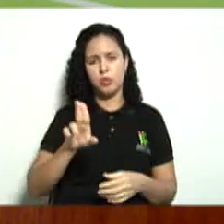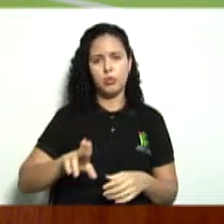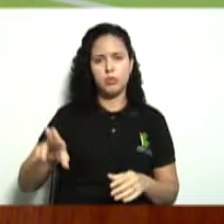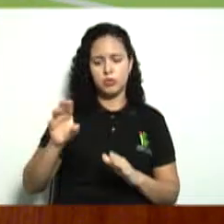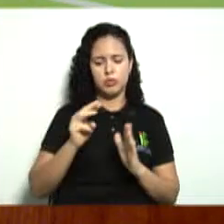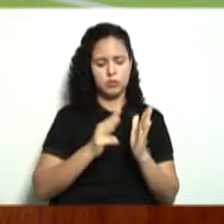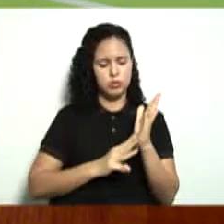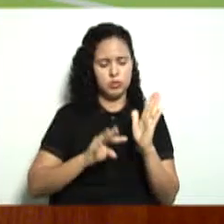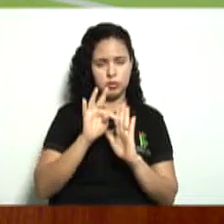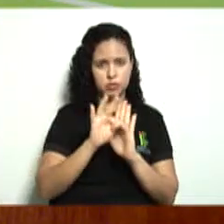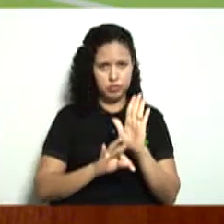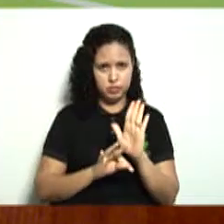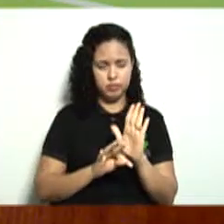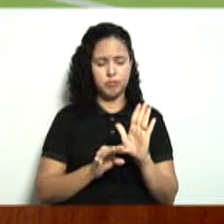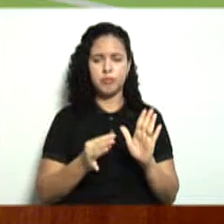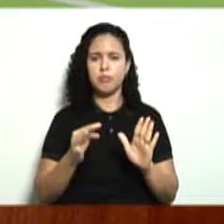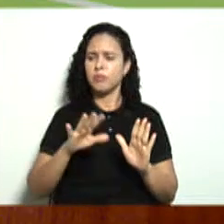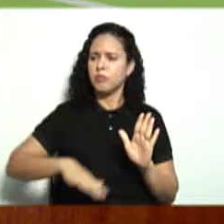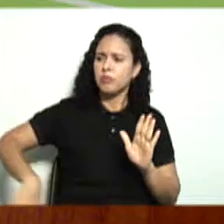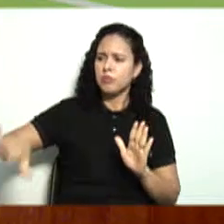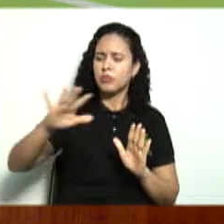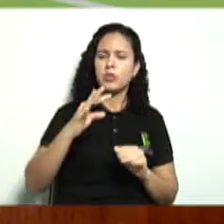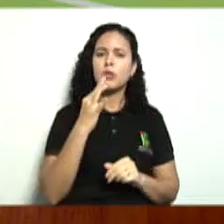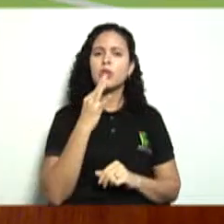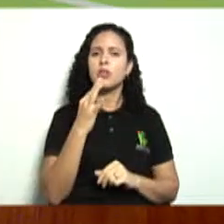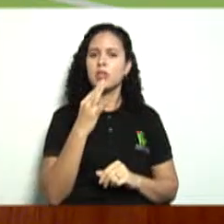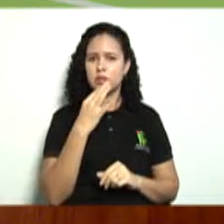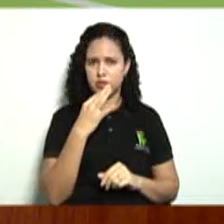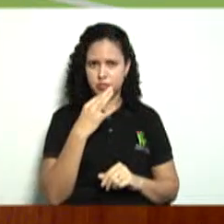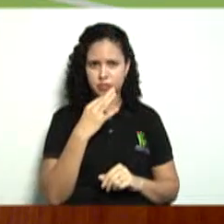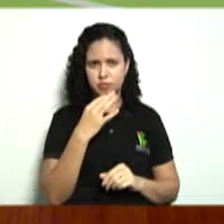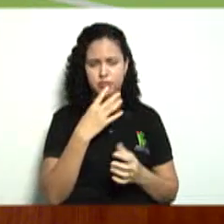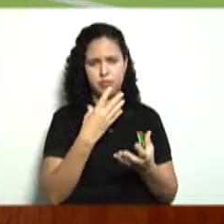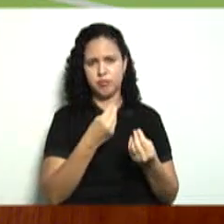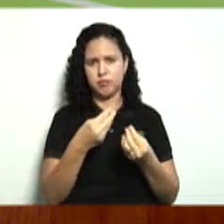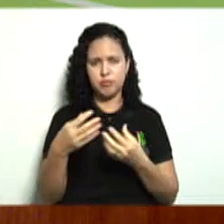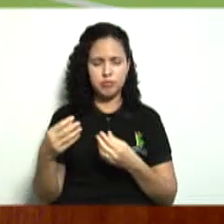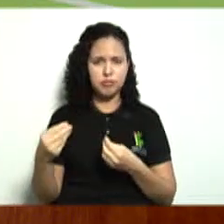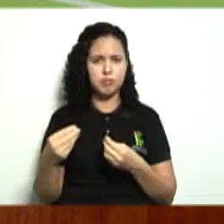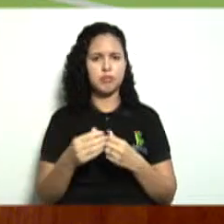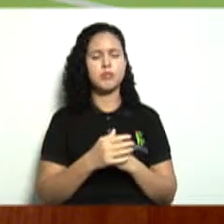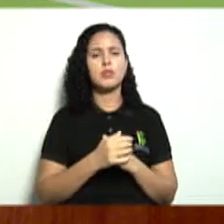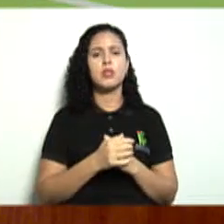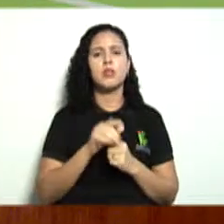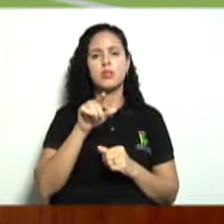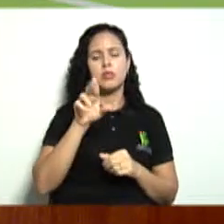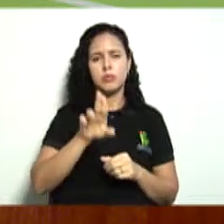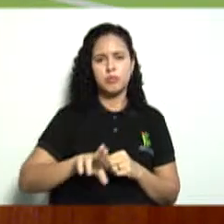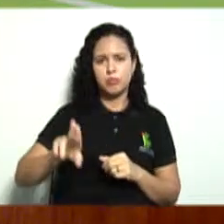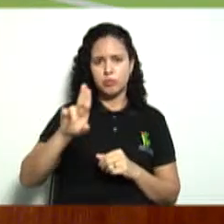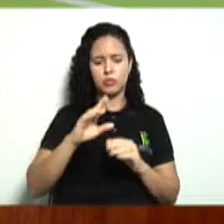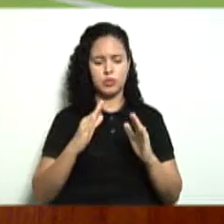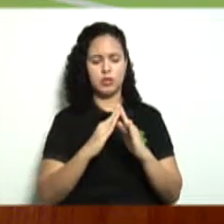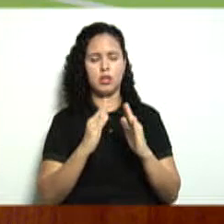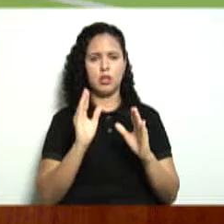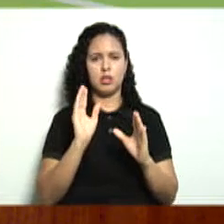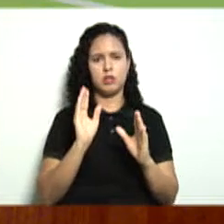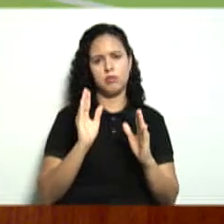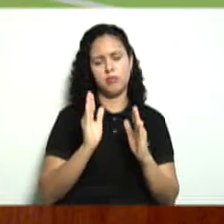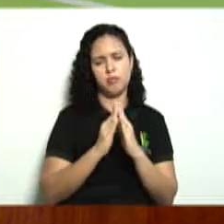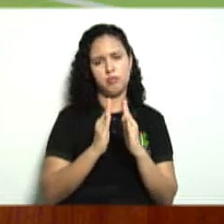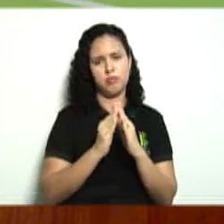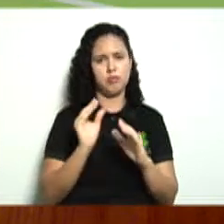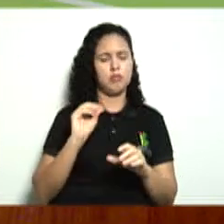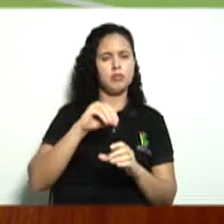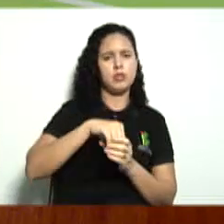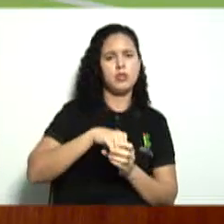no curso porque é aquele mais utilizado. É o que a gente utiliza no Instituto Federal, inclusive. Vocês vão utilizar na casa de vocês ou na cooperativa que vocês